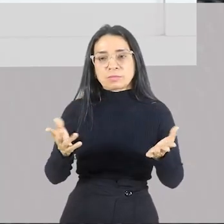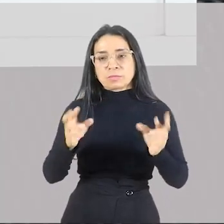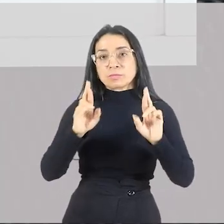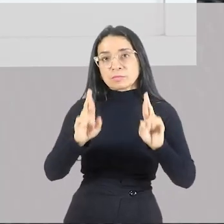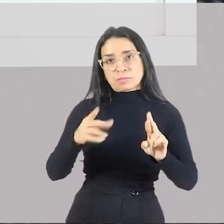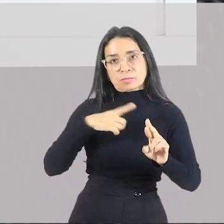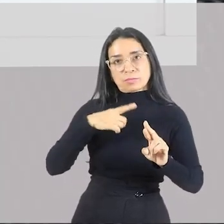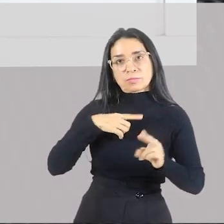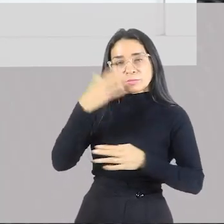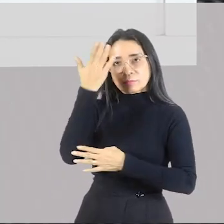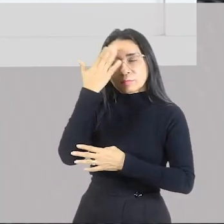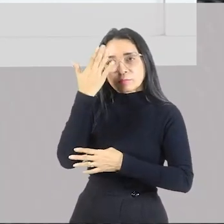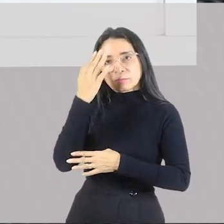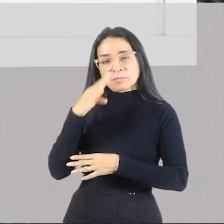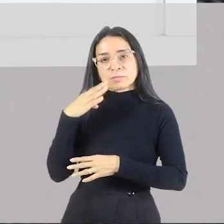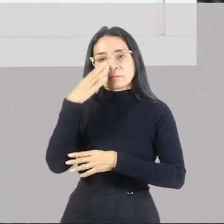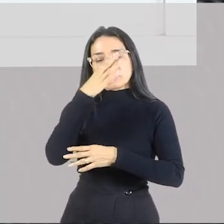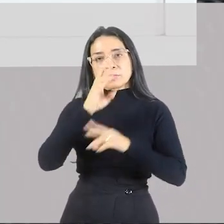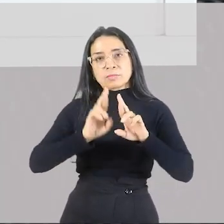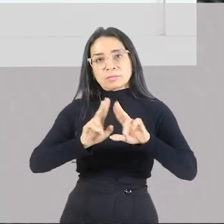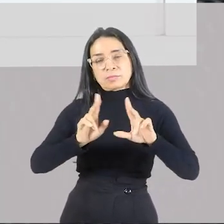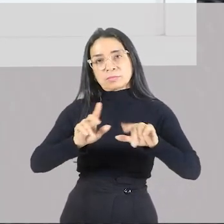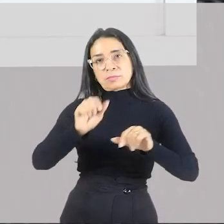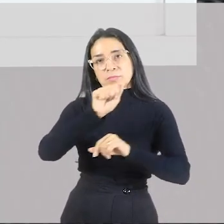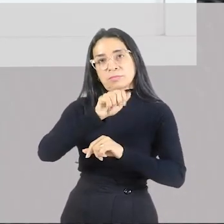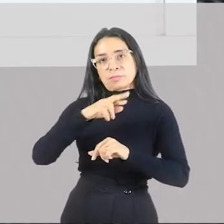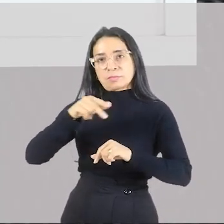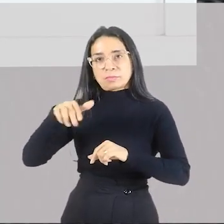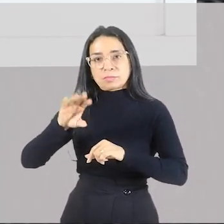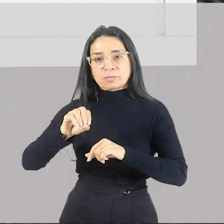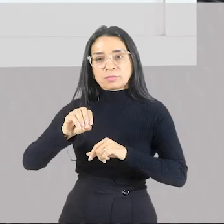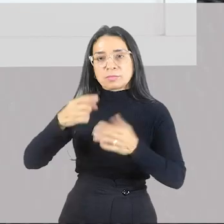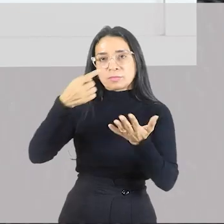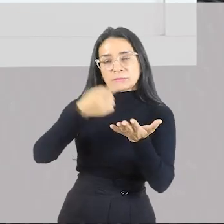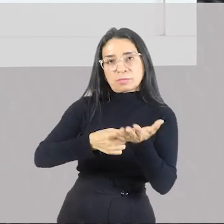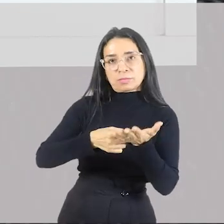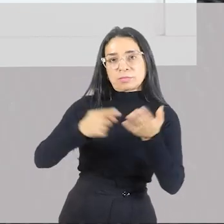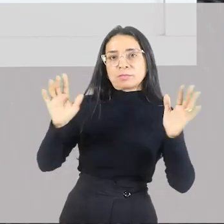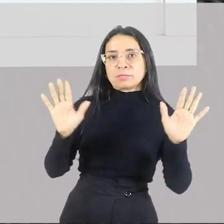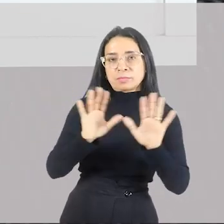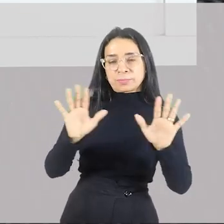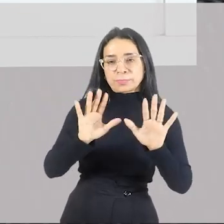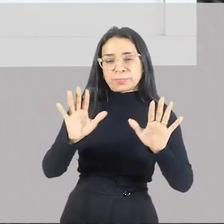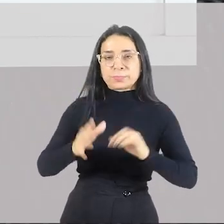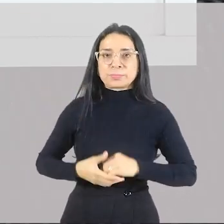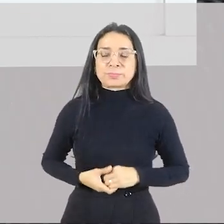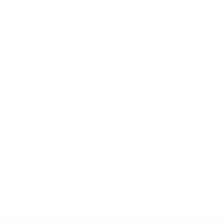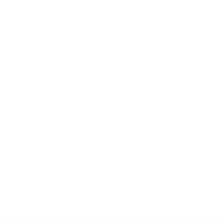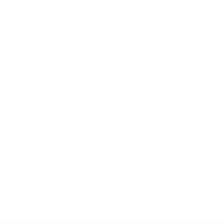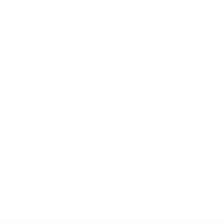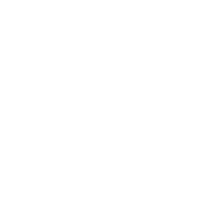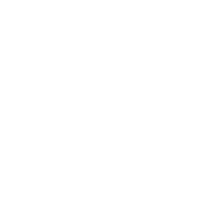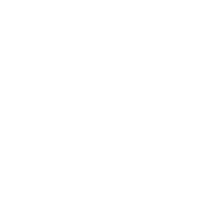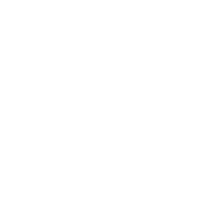espero que você tenha entendido principalmente a diferença de arranjo para combinação. Até a próxima. Valeu!